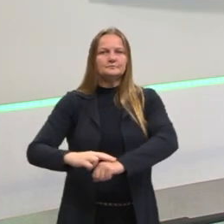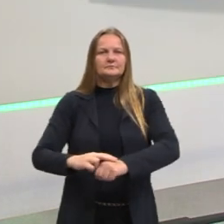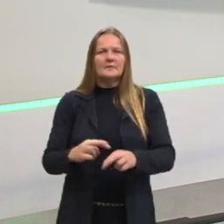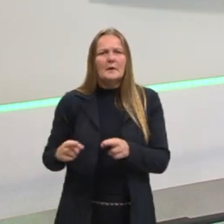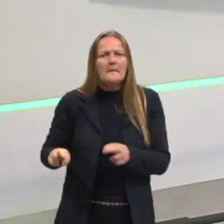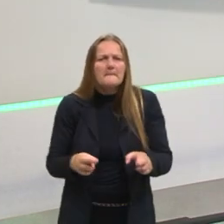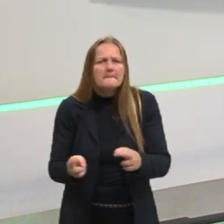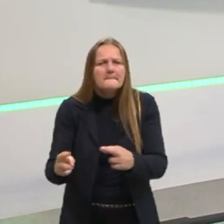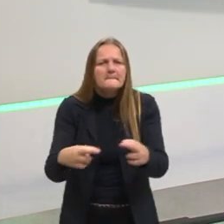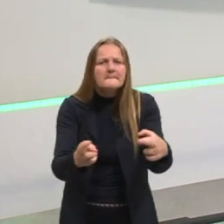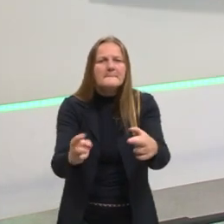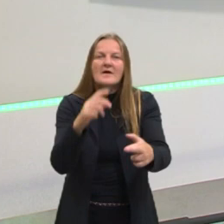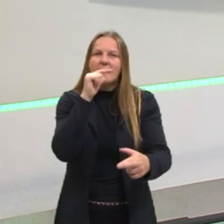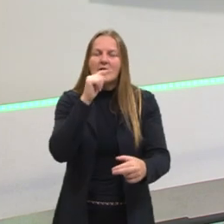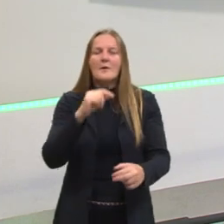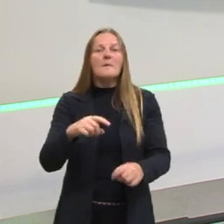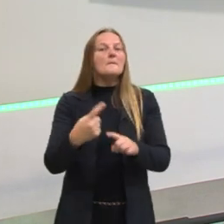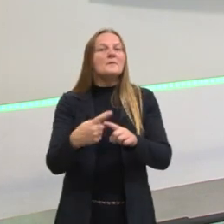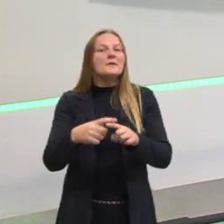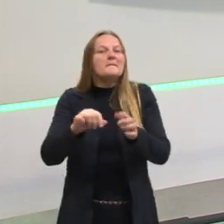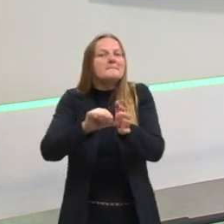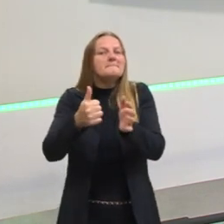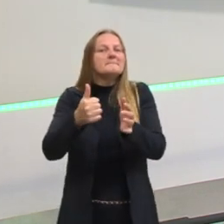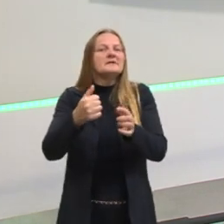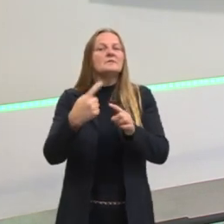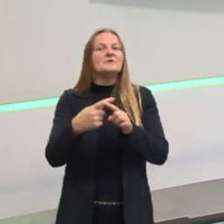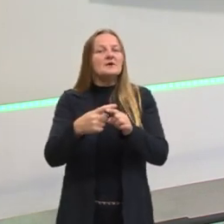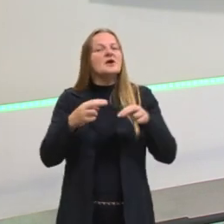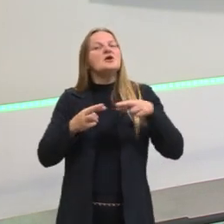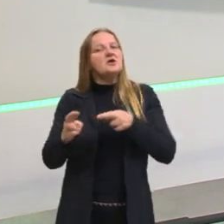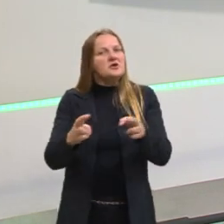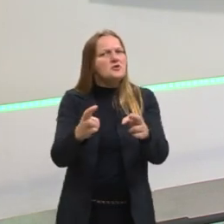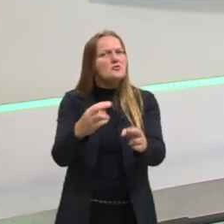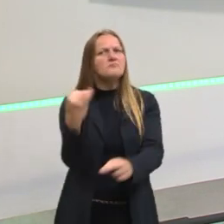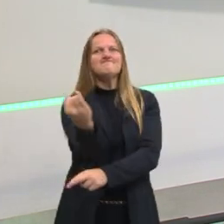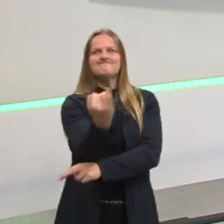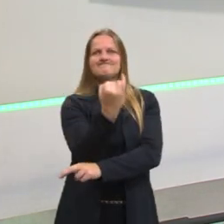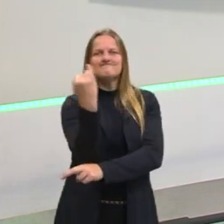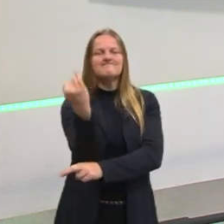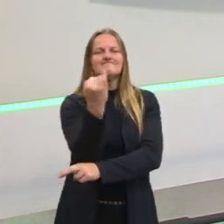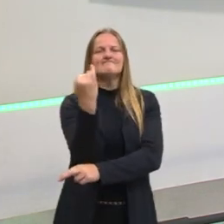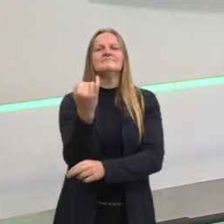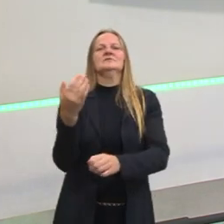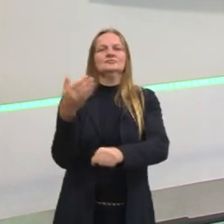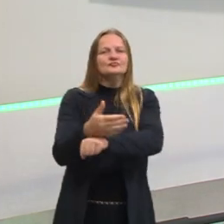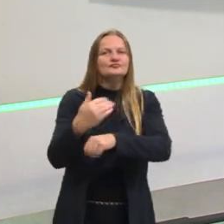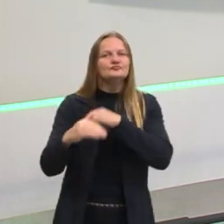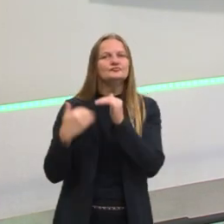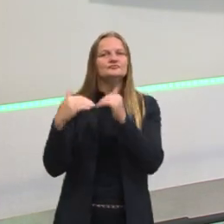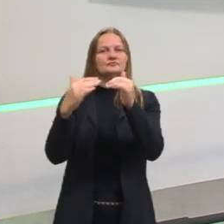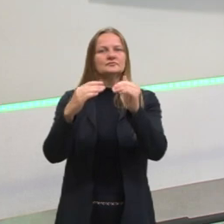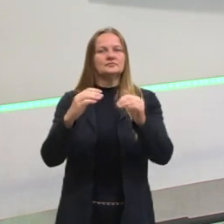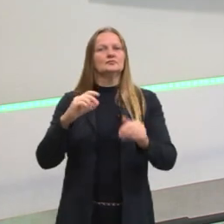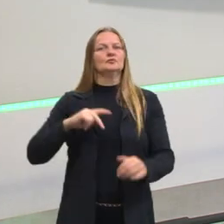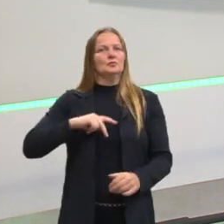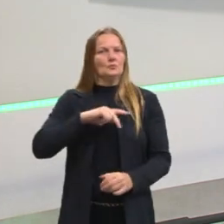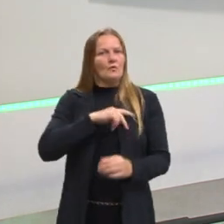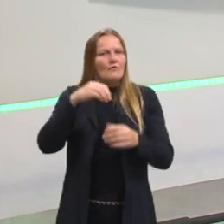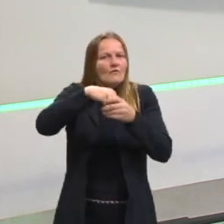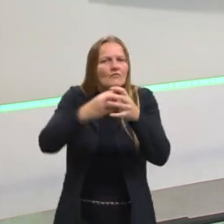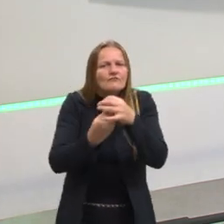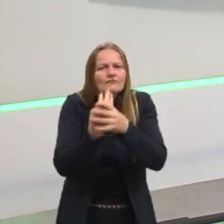primeiras civilizações justamente pela presença desses rios é que foi fundamental no o evento da